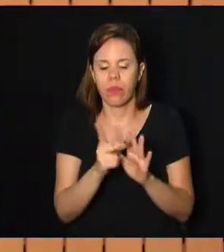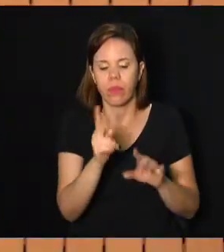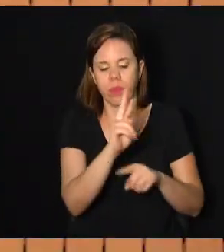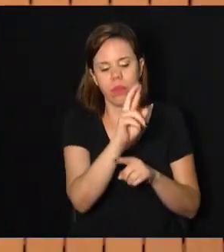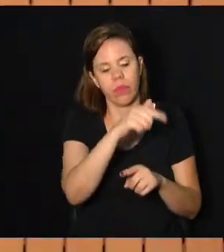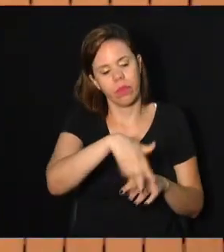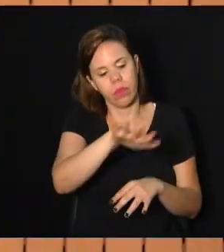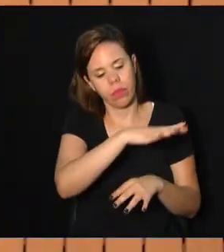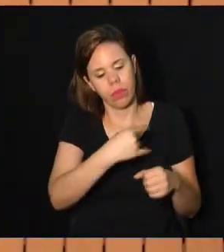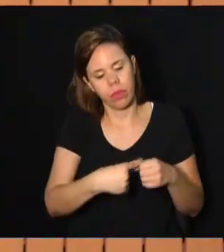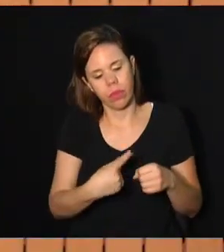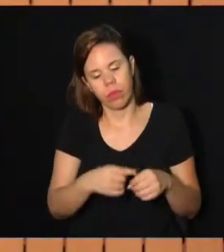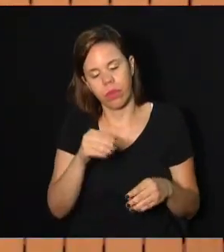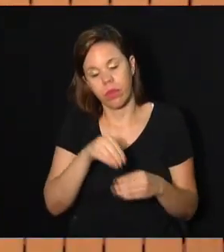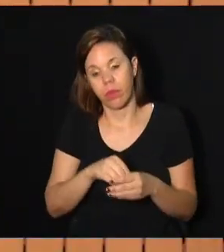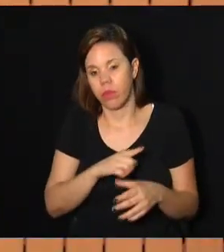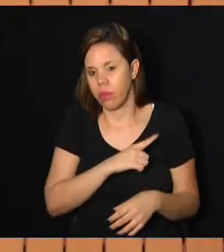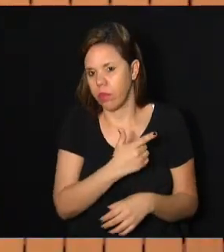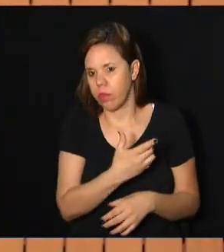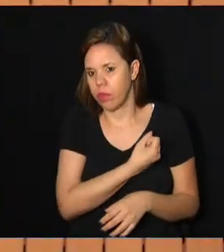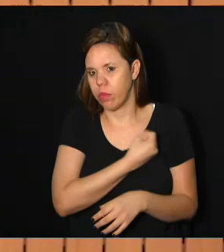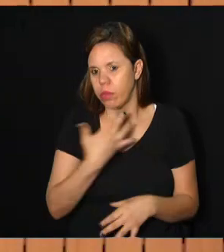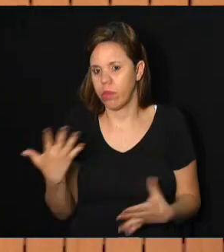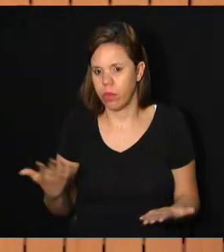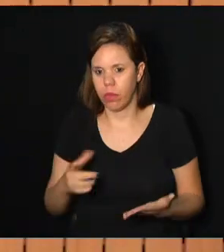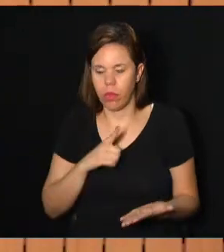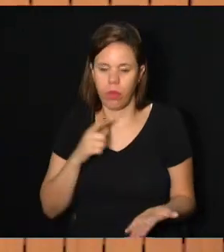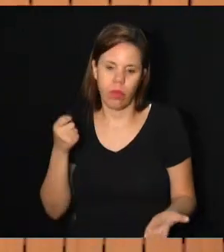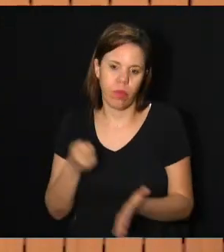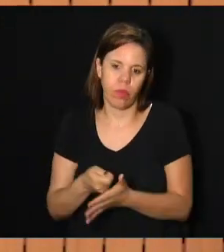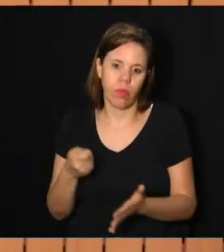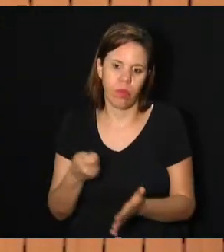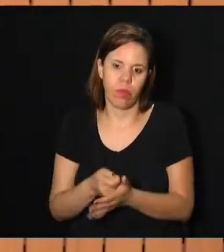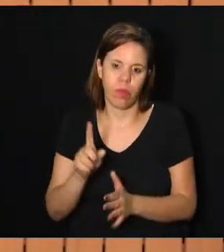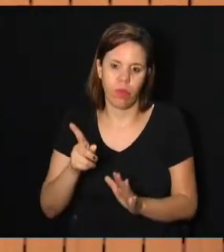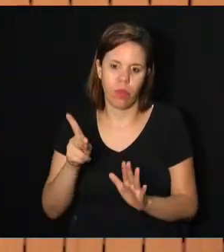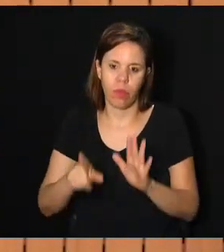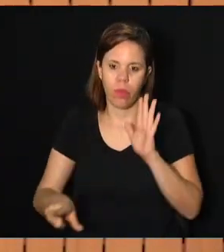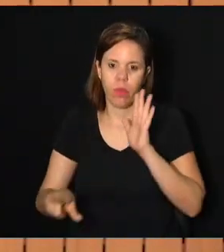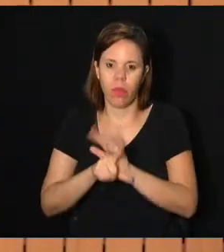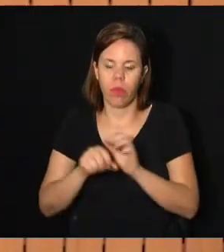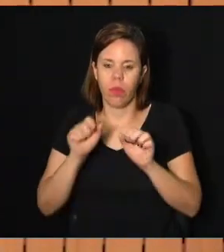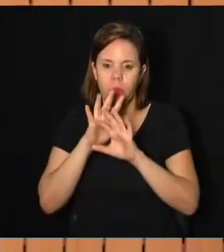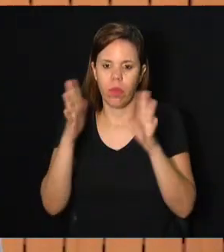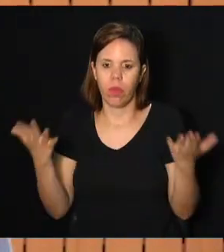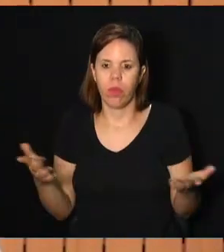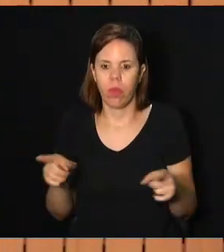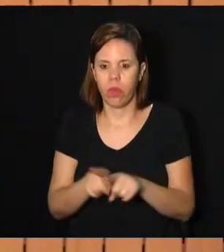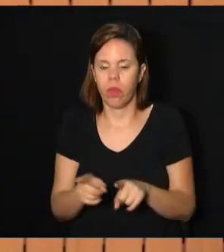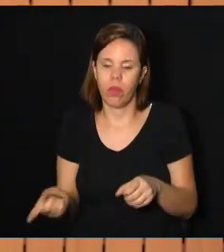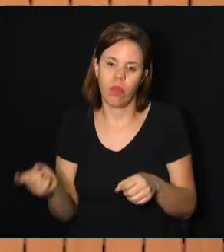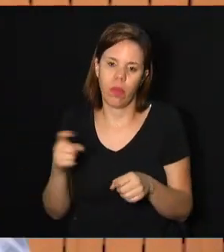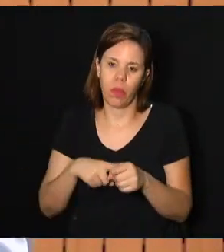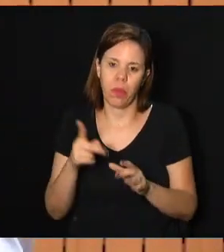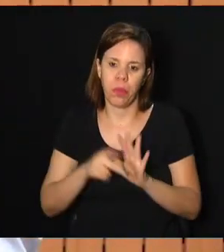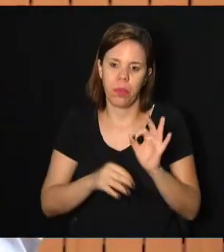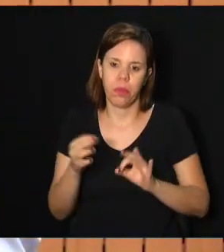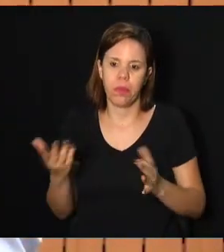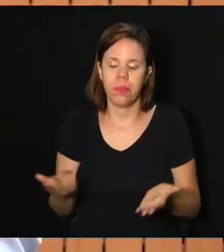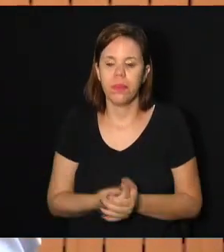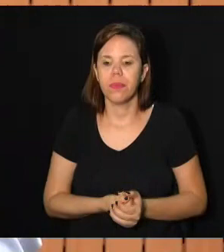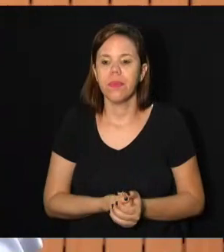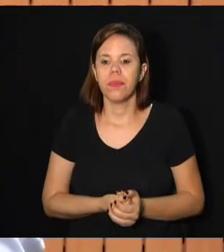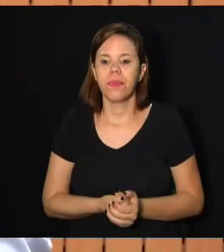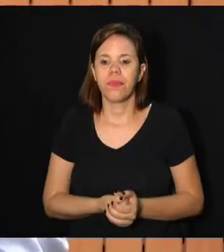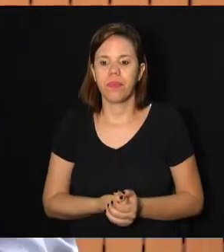se tinha esses números. Agora existe a obrigatoriedade em razão dessa lei da transparência. E voltando a esse projeto que